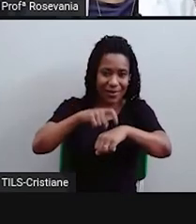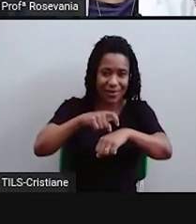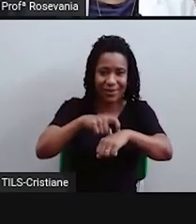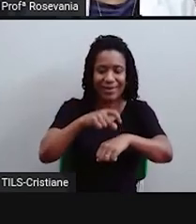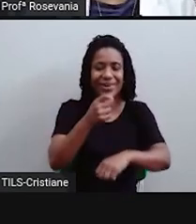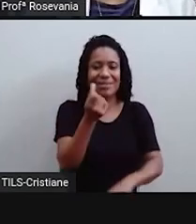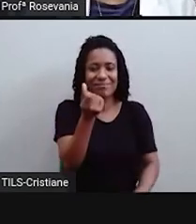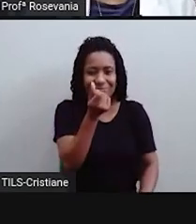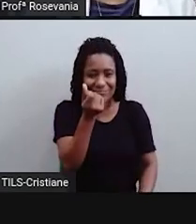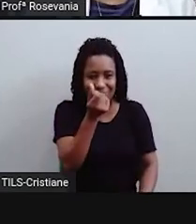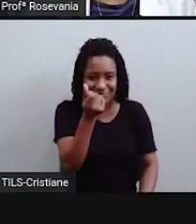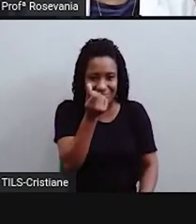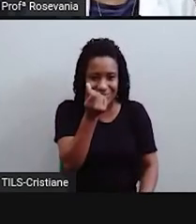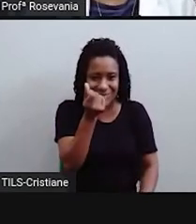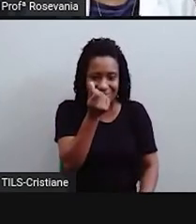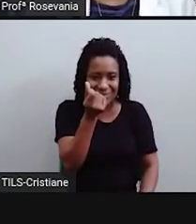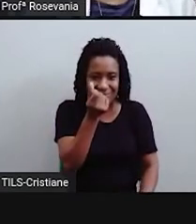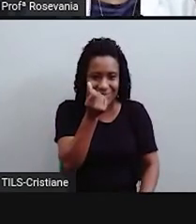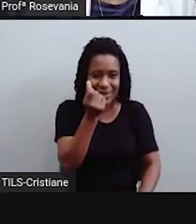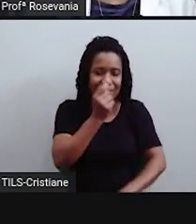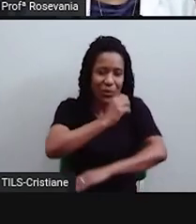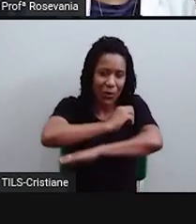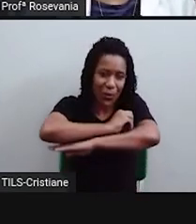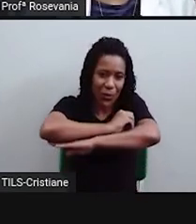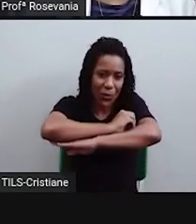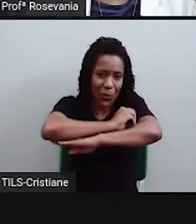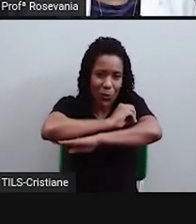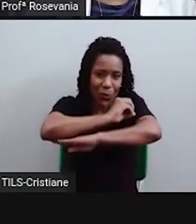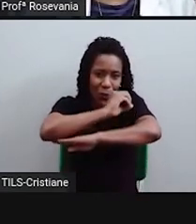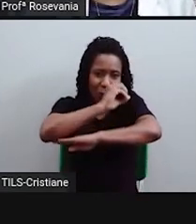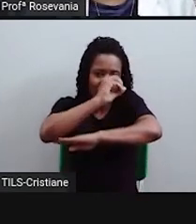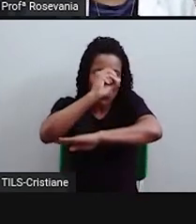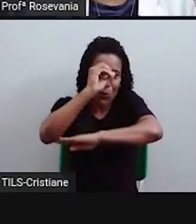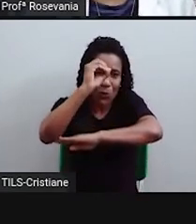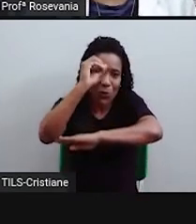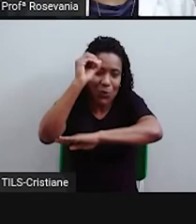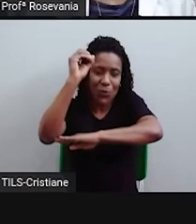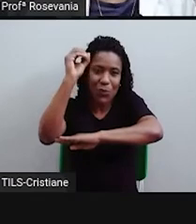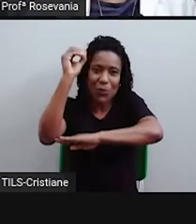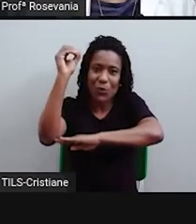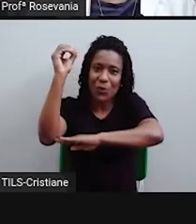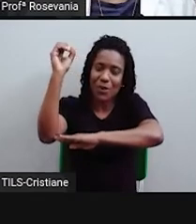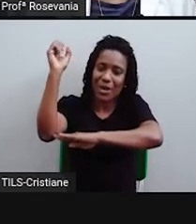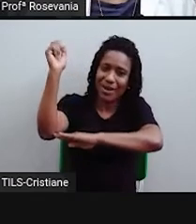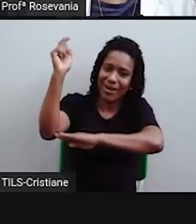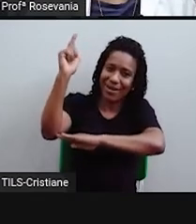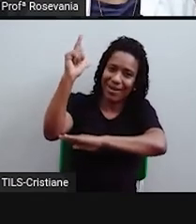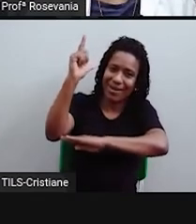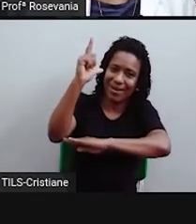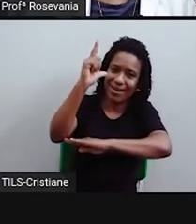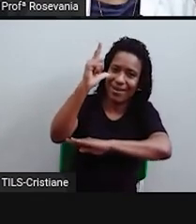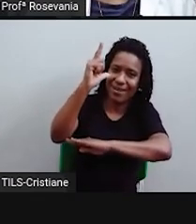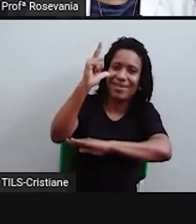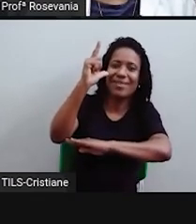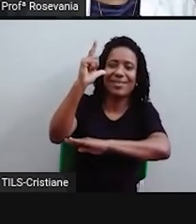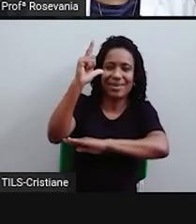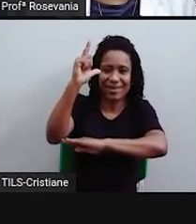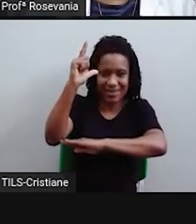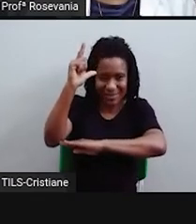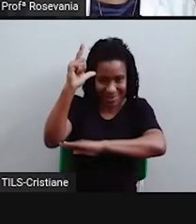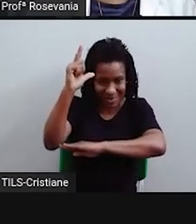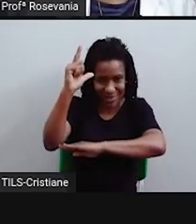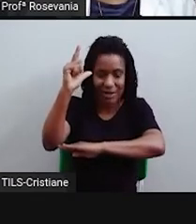Então, 6 horas ao amanhecer, o sol está nascendo. Aí, ao longo do